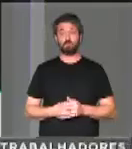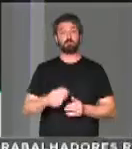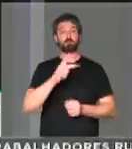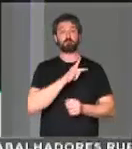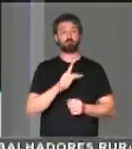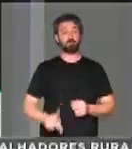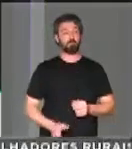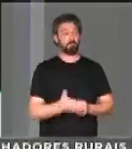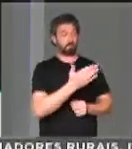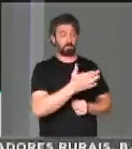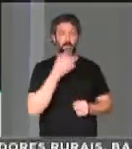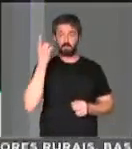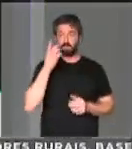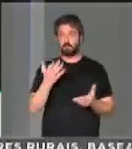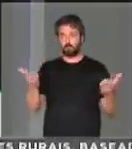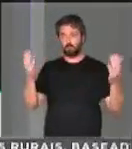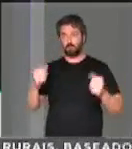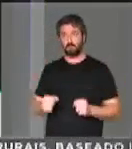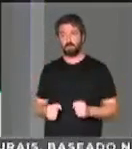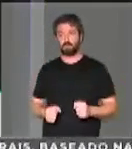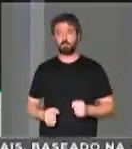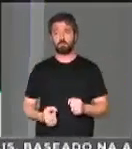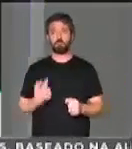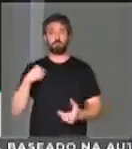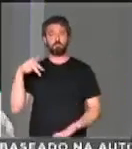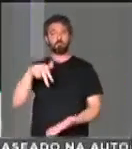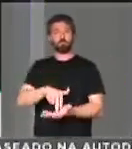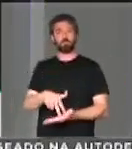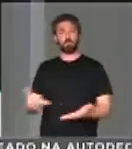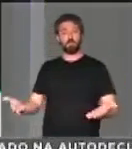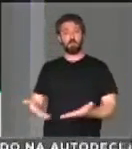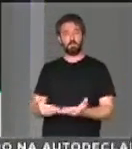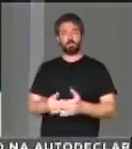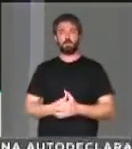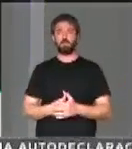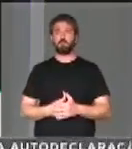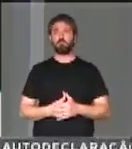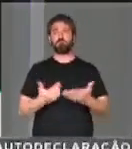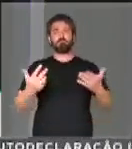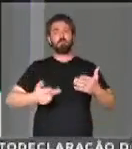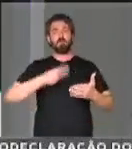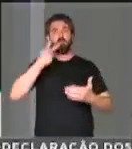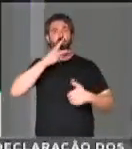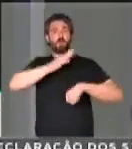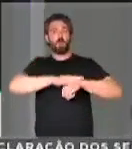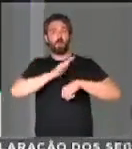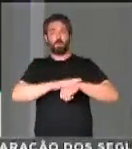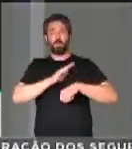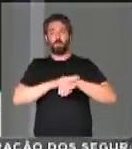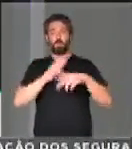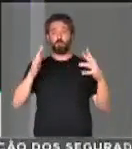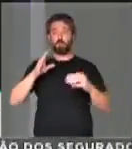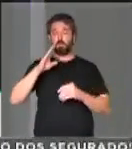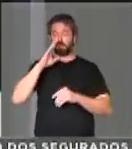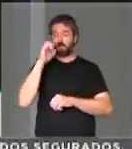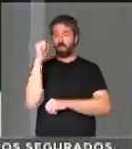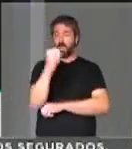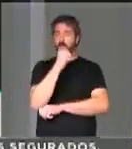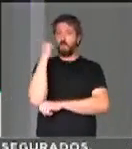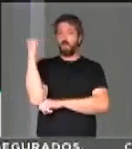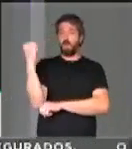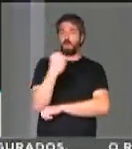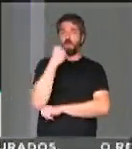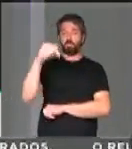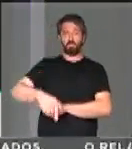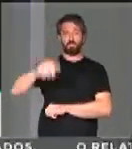Senhor presidente, senhoras e senhores parlamentares, eu venho a essa tribuna para falar desse momento extremamente grave que